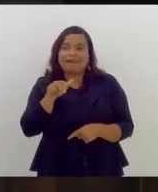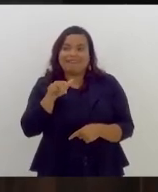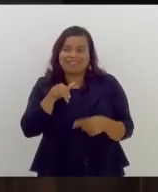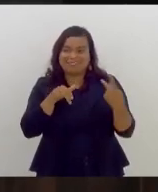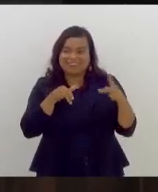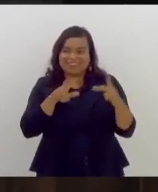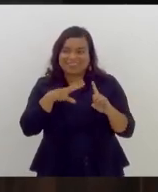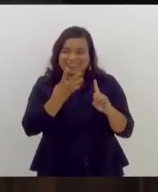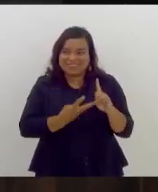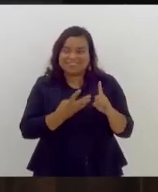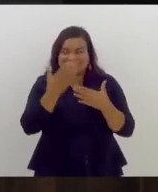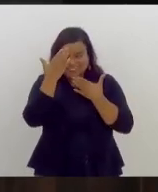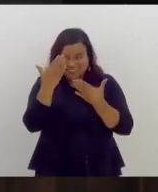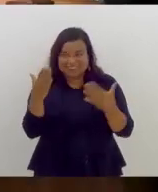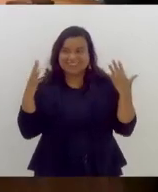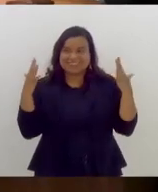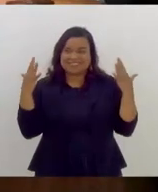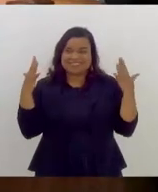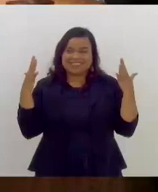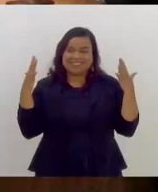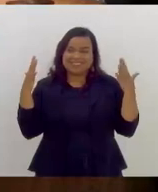obrigado.